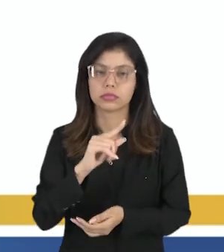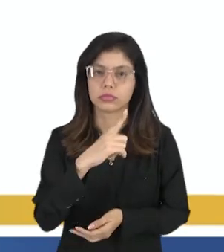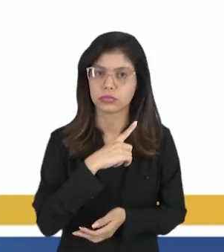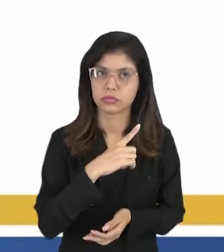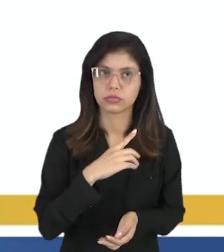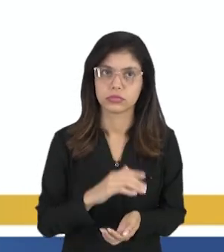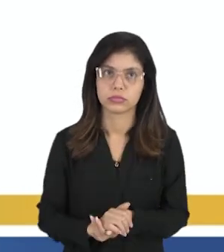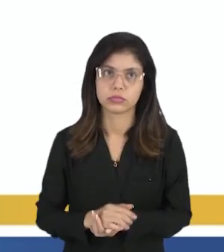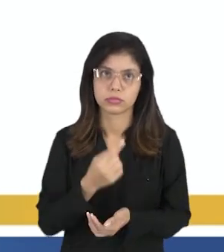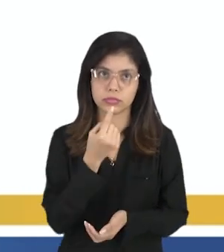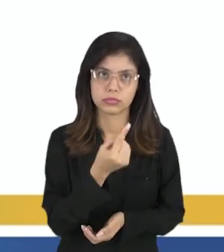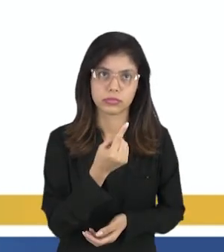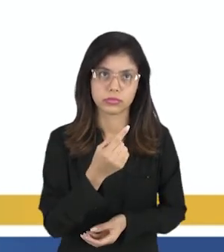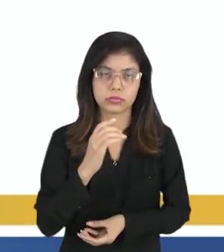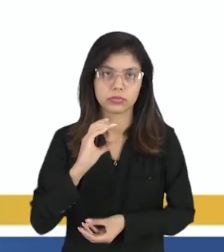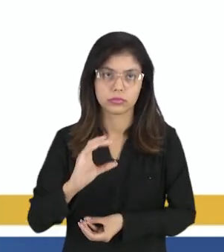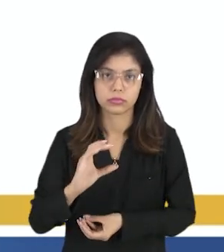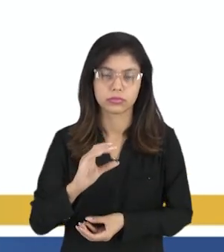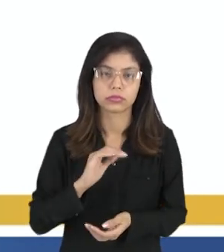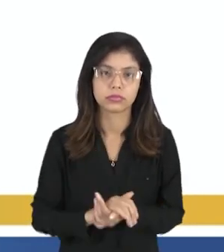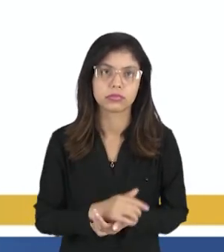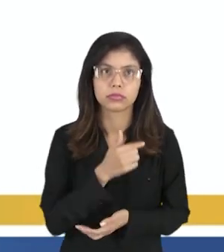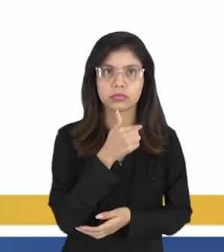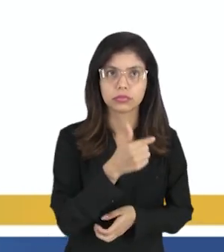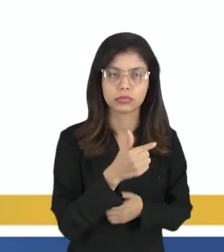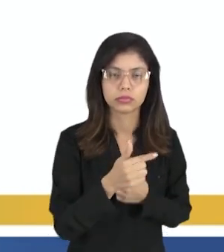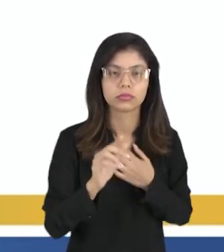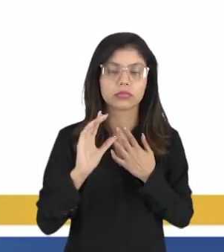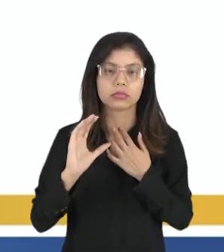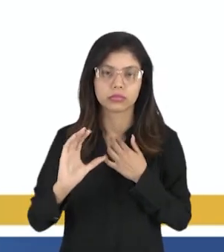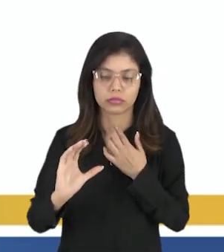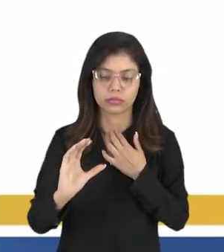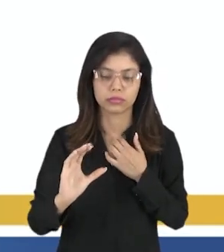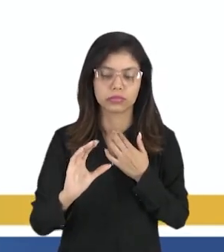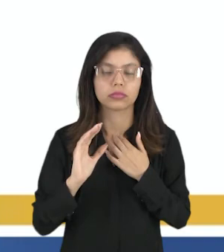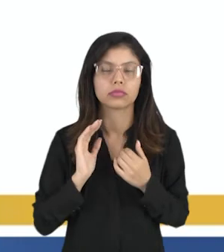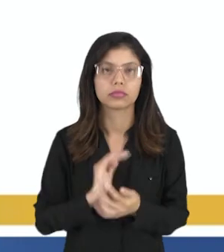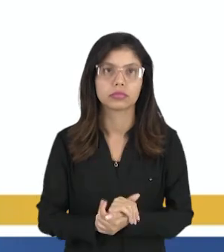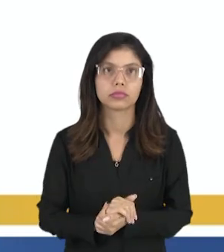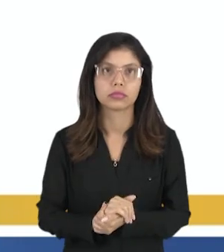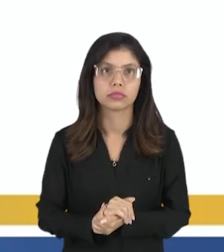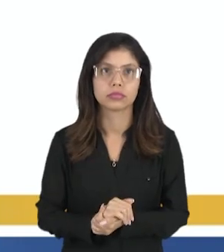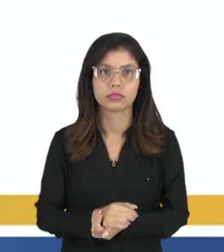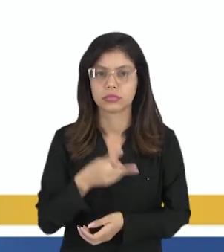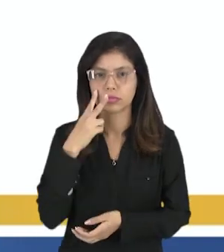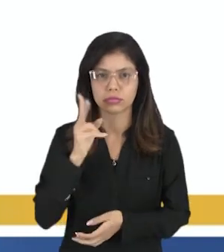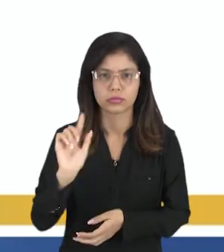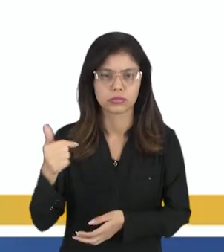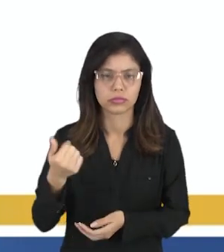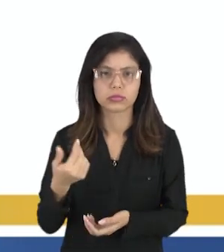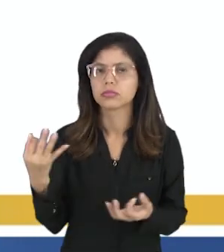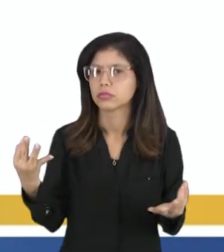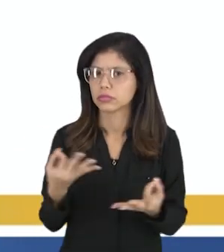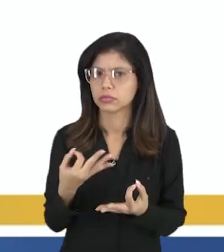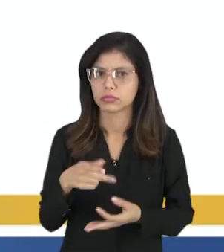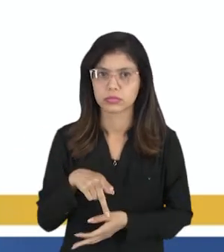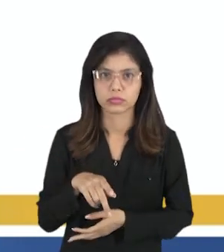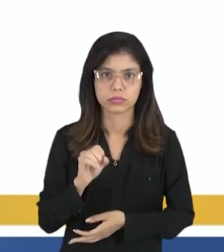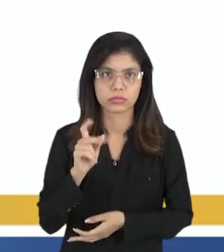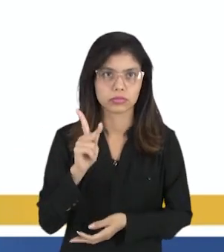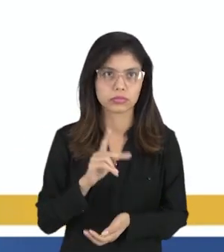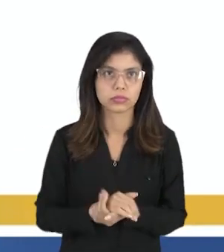ter A1 é uma substância simples, A2 substância simples. Vamos ver se as demais estão ok?